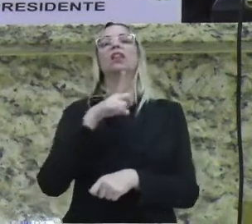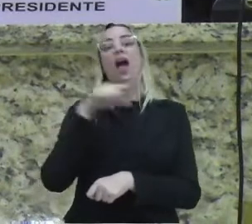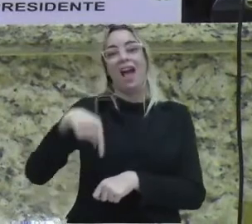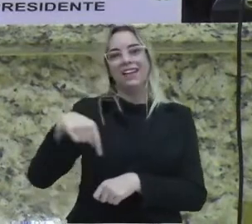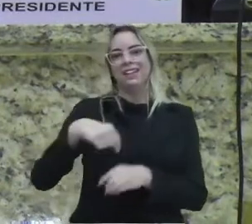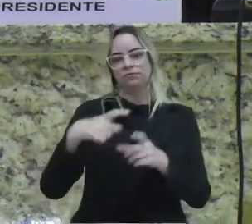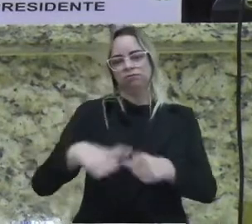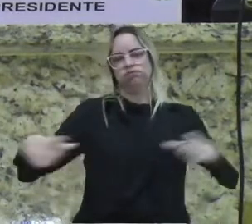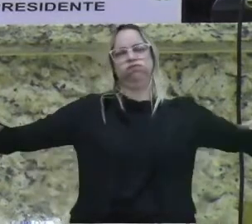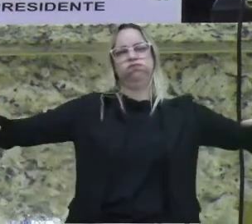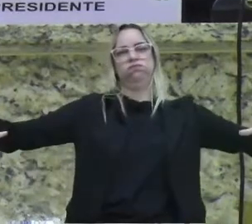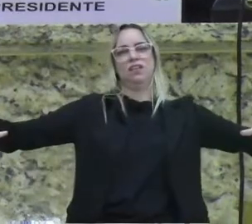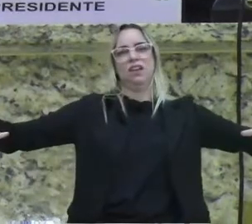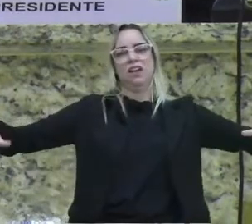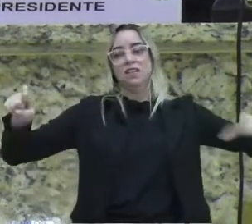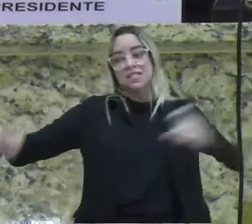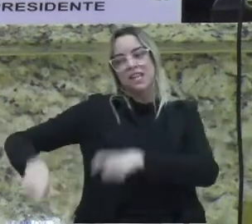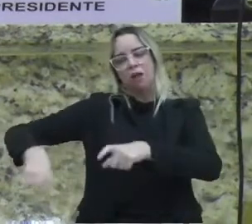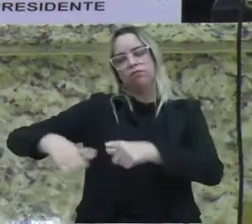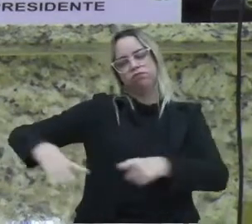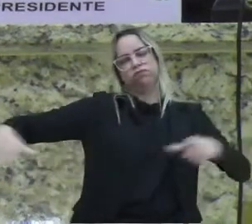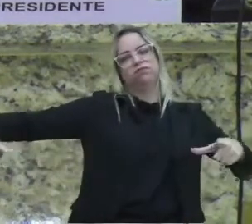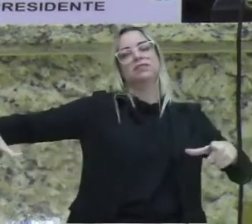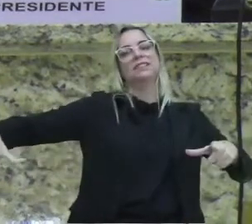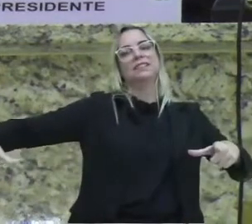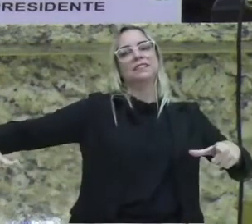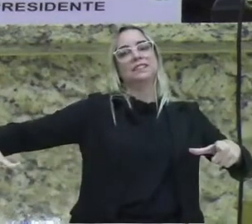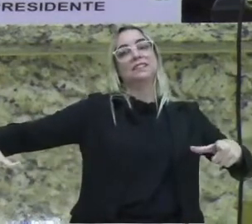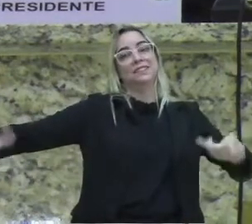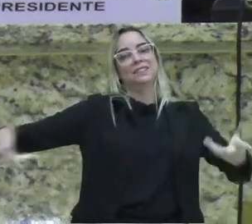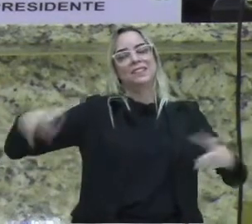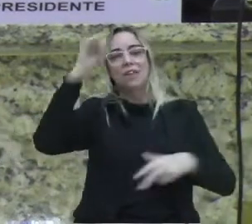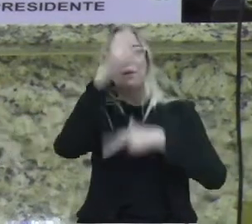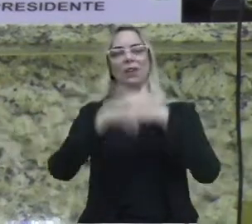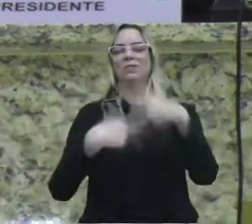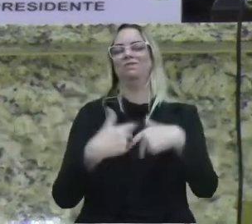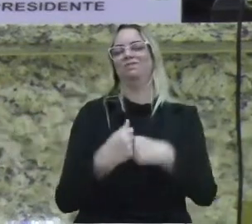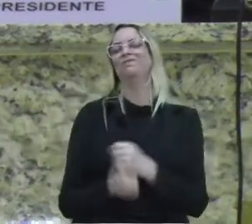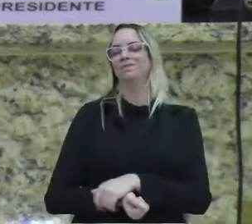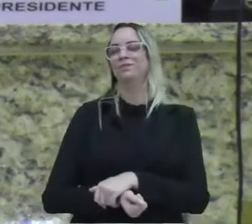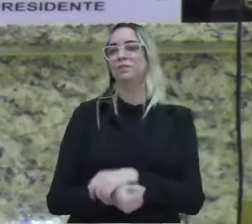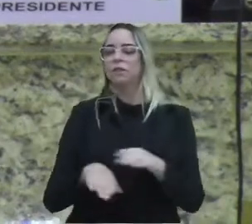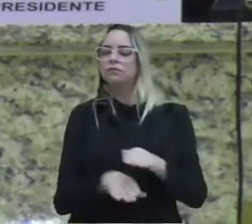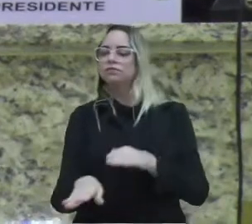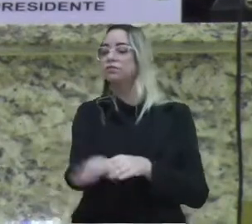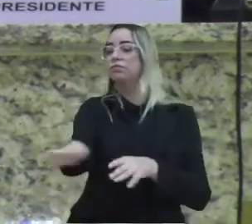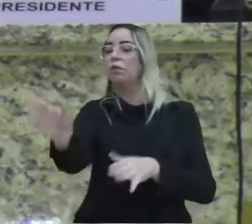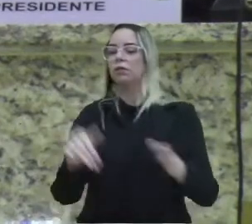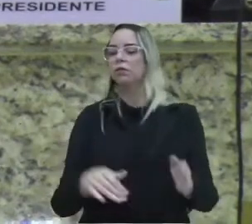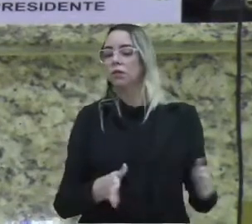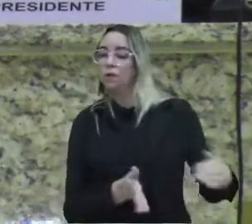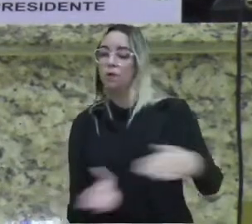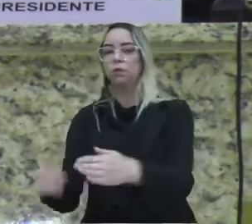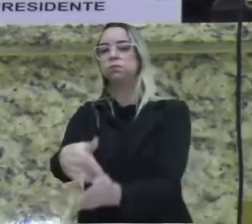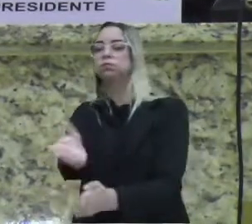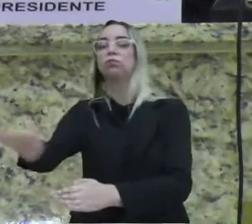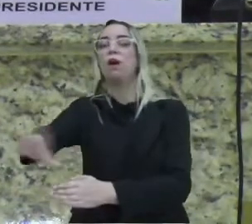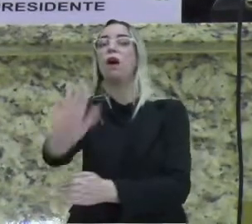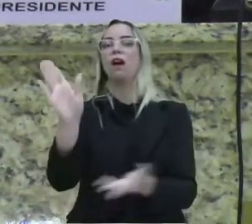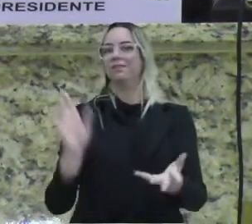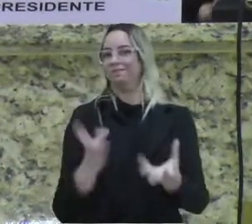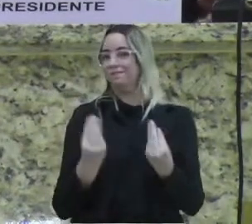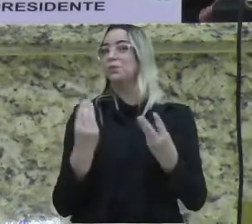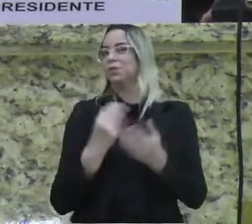extensa. Então, o que acontece? Nós temos rotas em todos a zona rural, em todas as regiões da zona